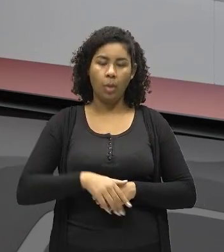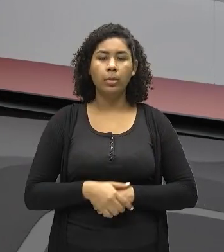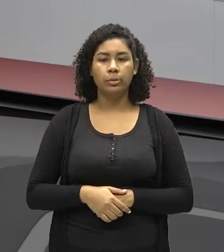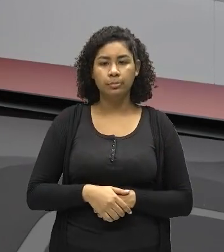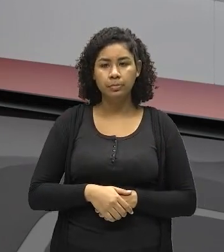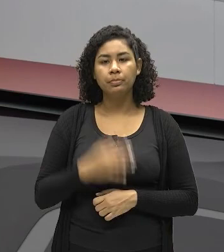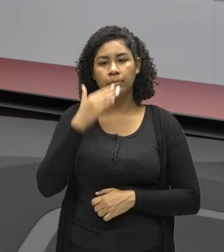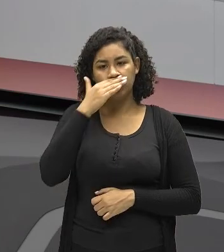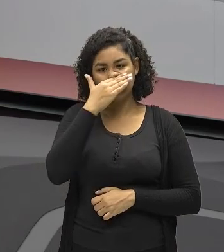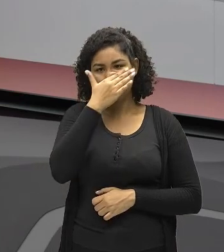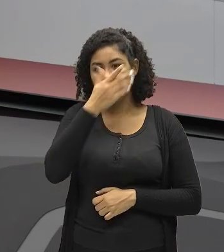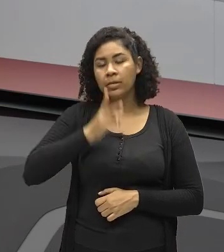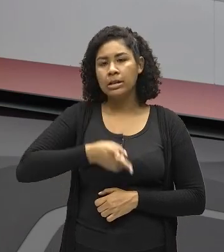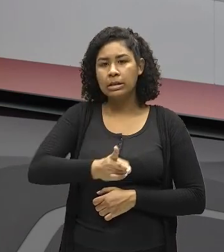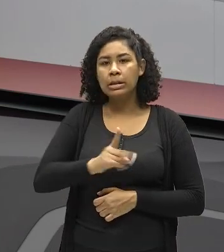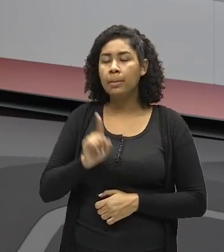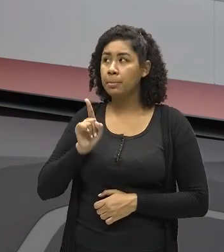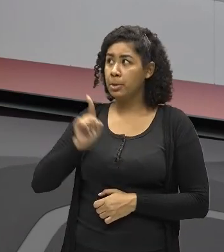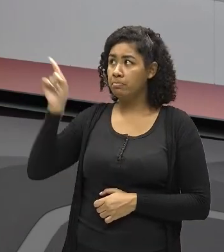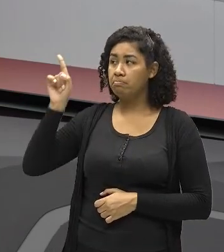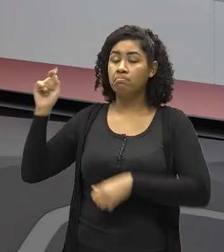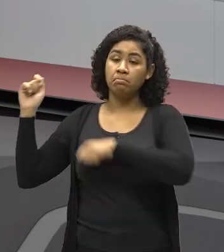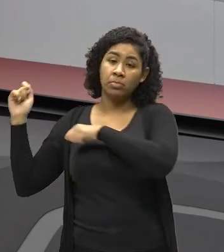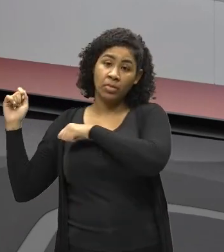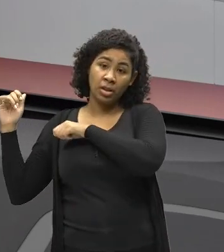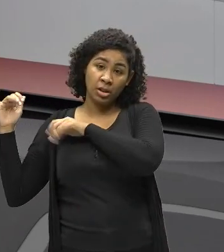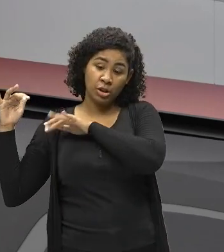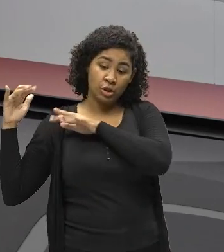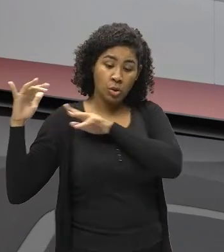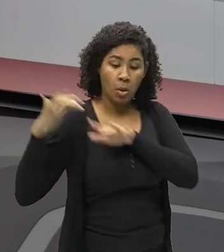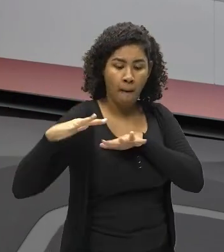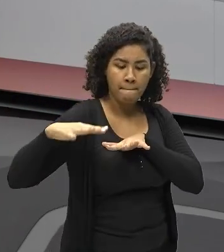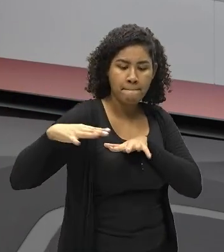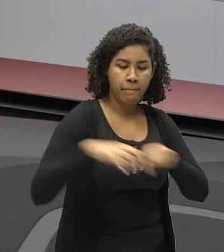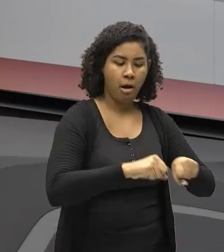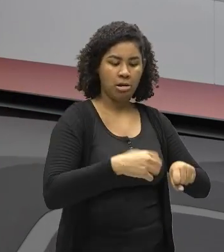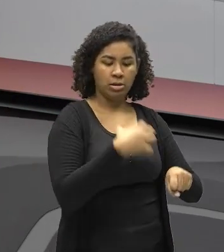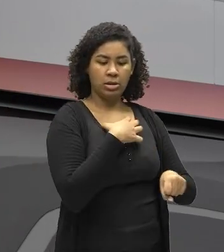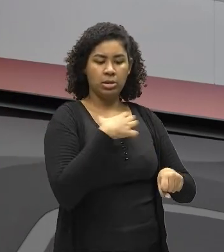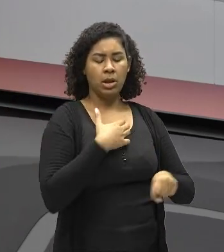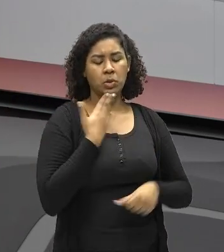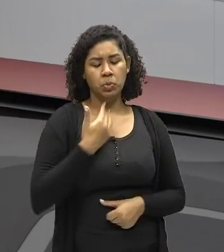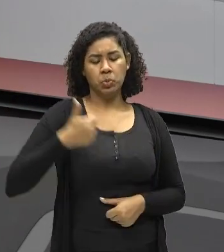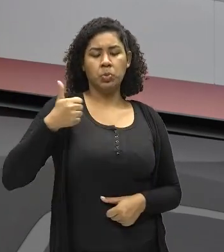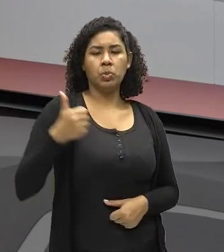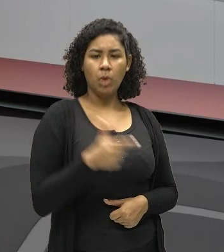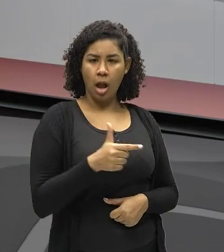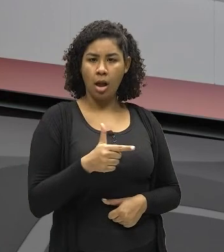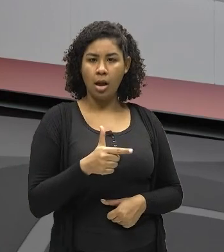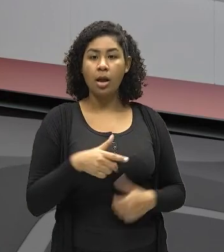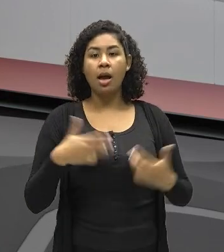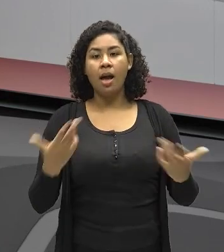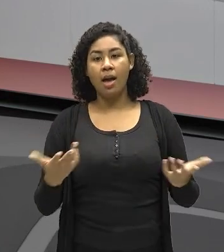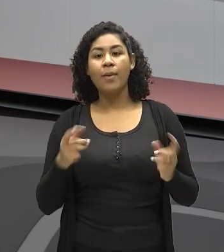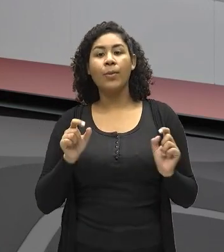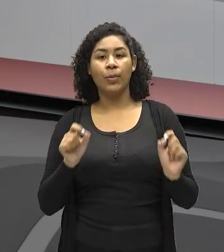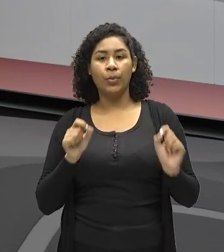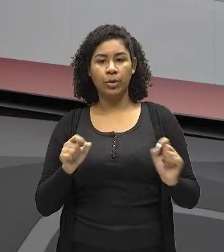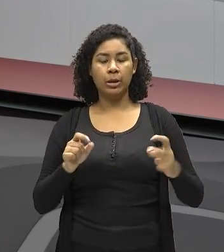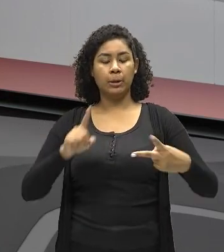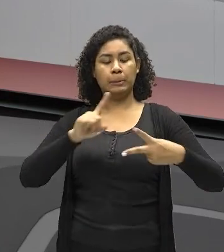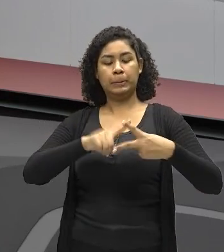quando ele chega em outro território e se acha superior àquelas pessoas que estão lá, é dominar duas